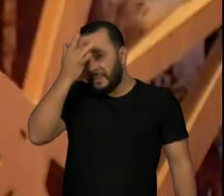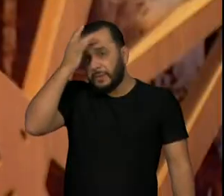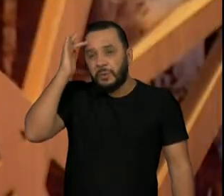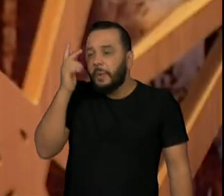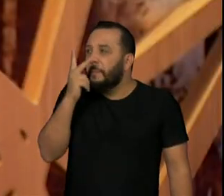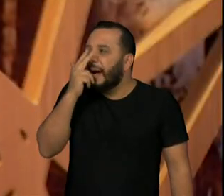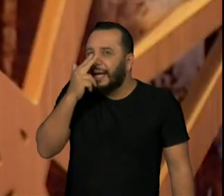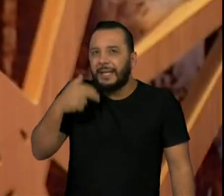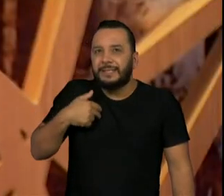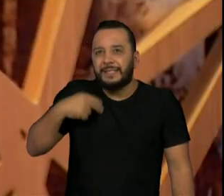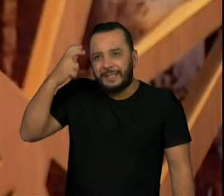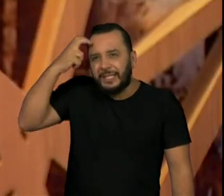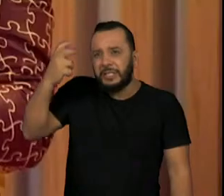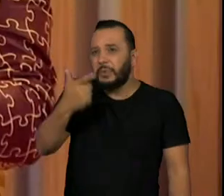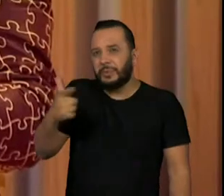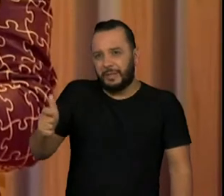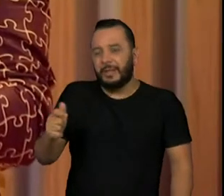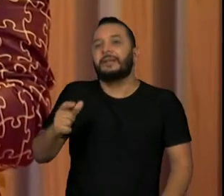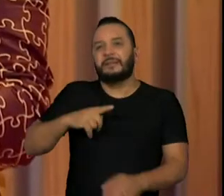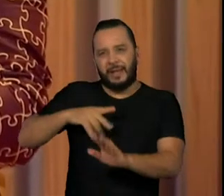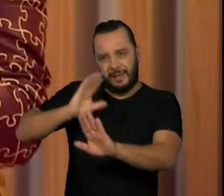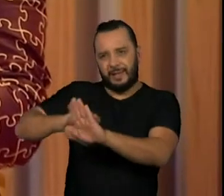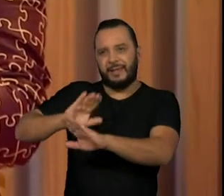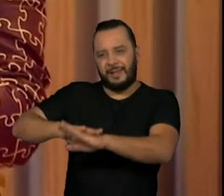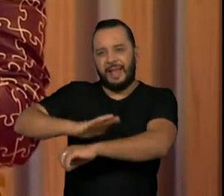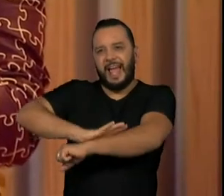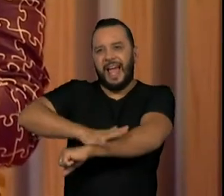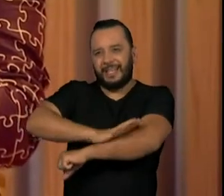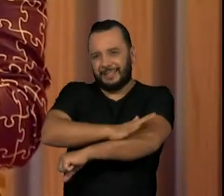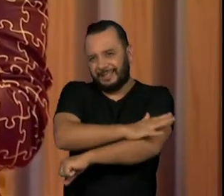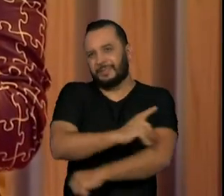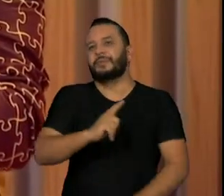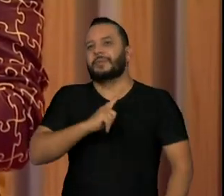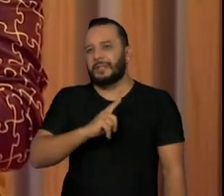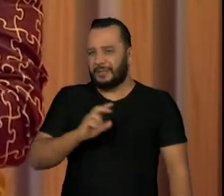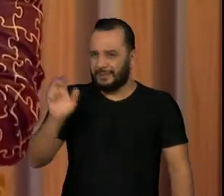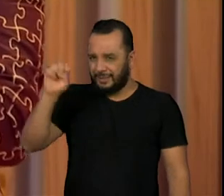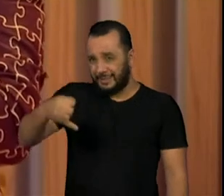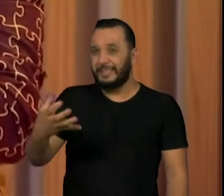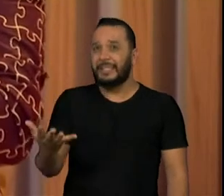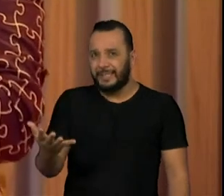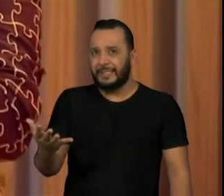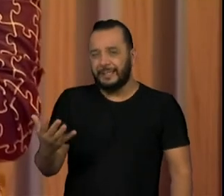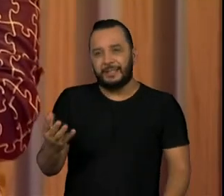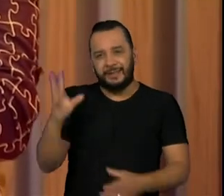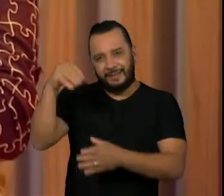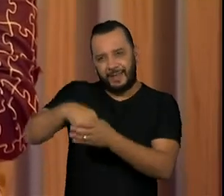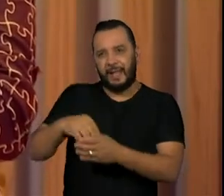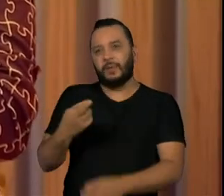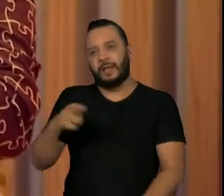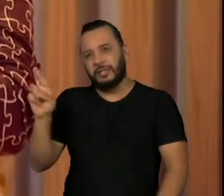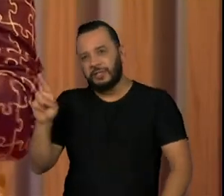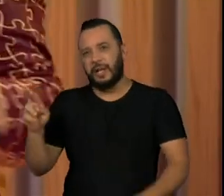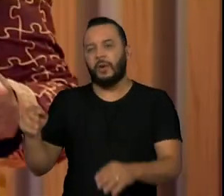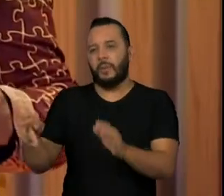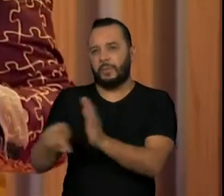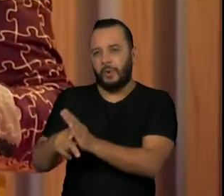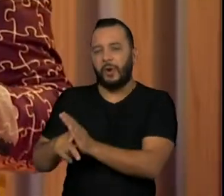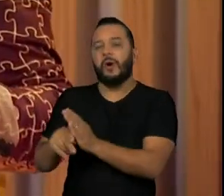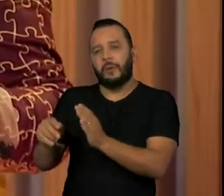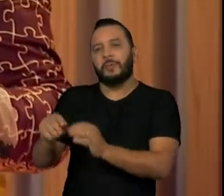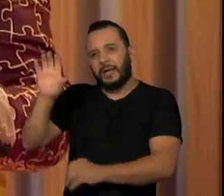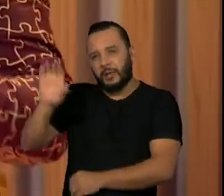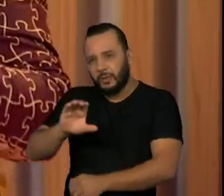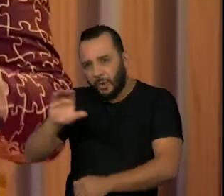intelectual você tirar o racismo das tensões, não é, entre as religiões cristãs e as